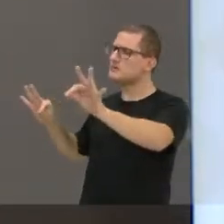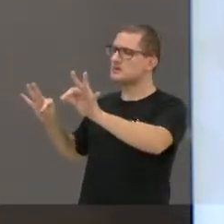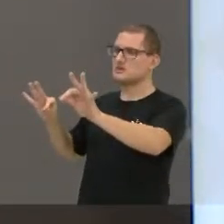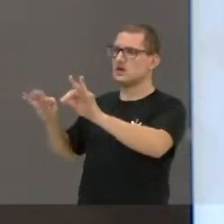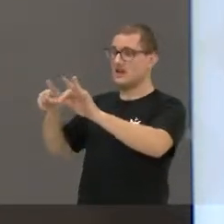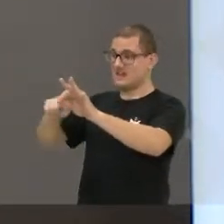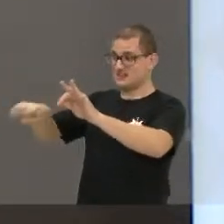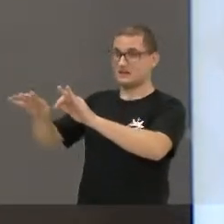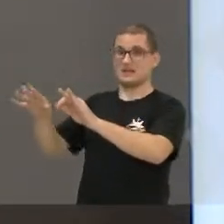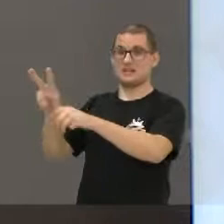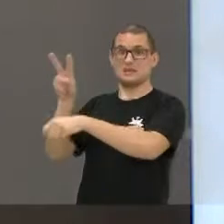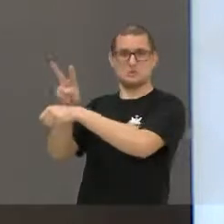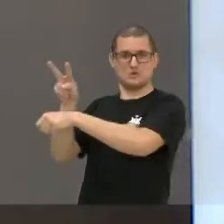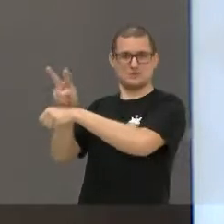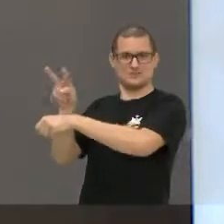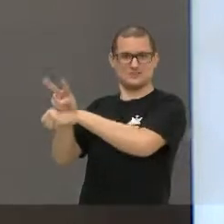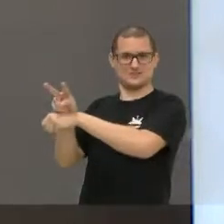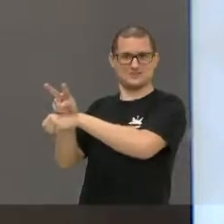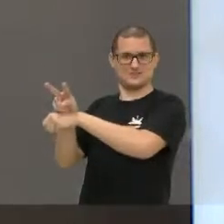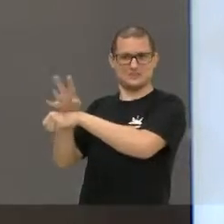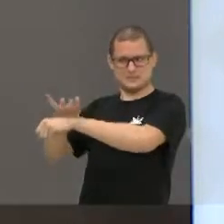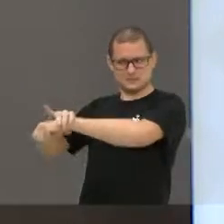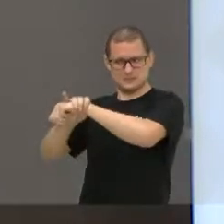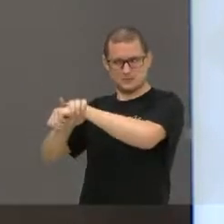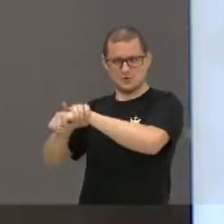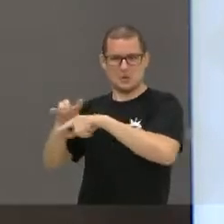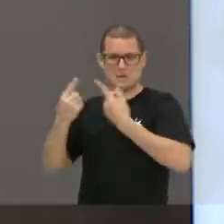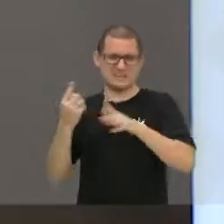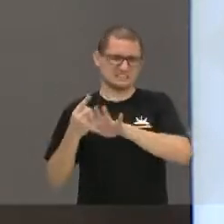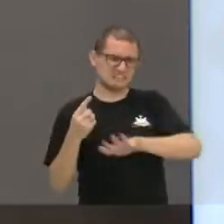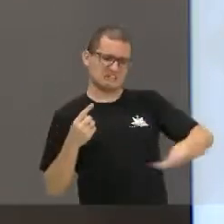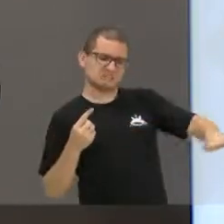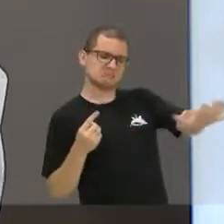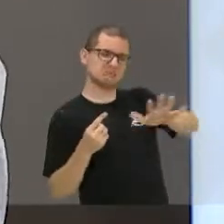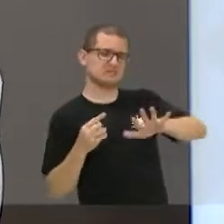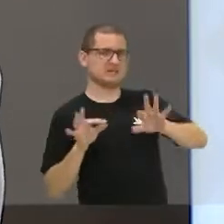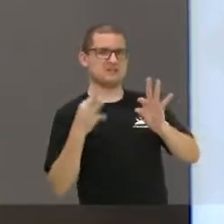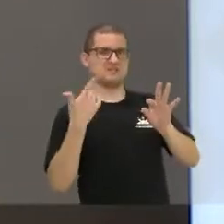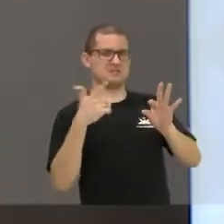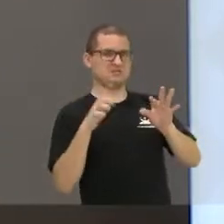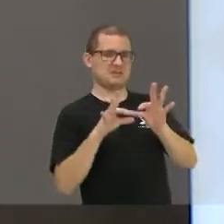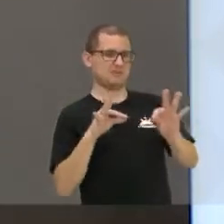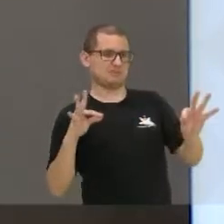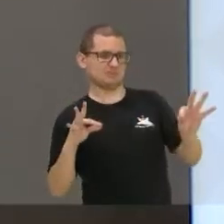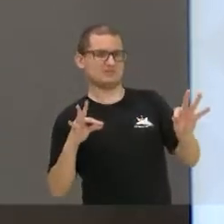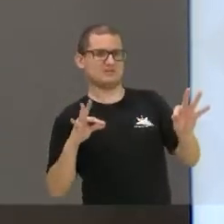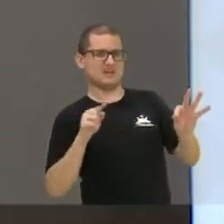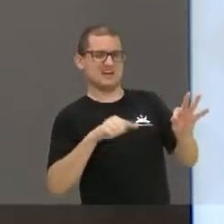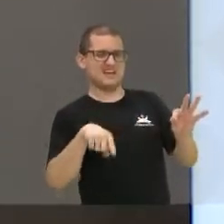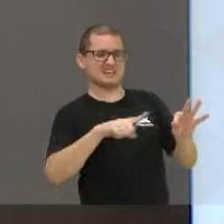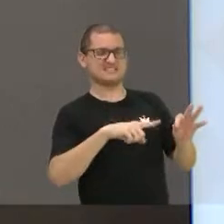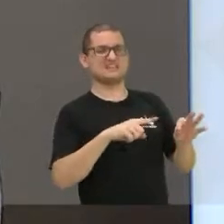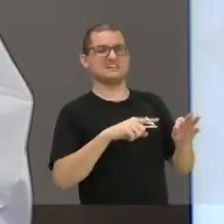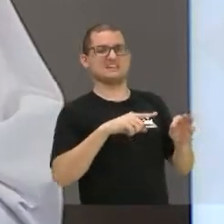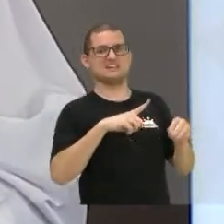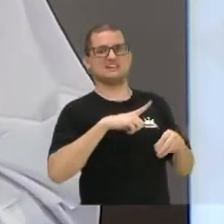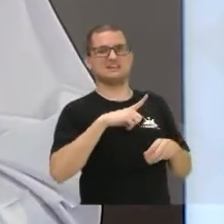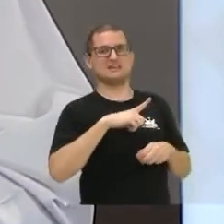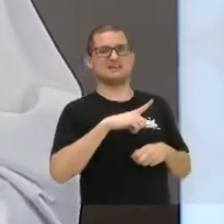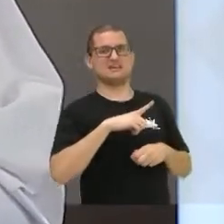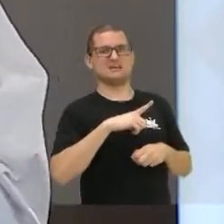será preservada a parte que não terá sido medida será calculada por três